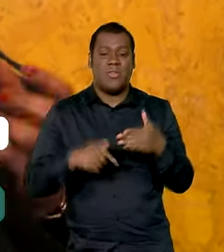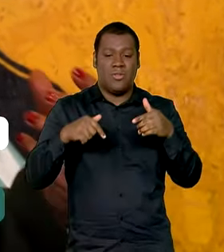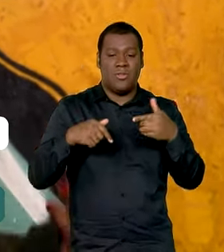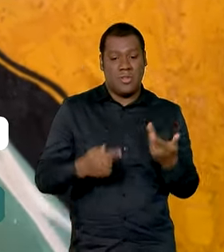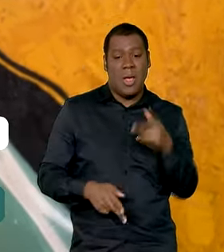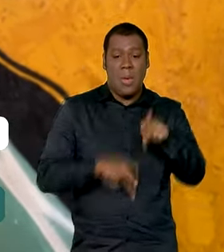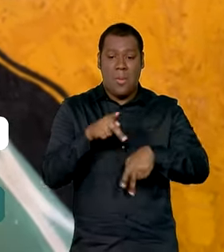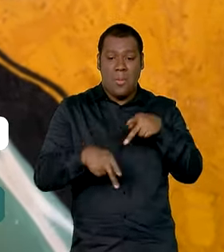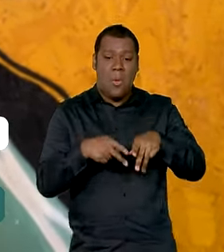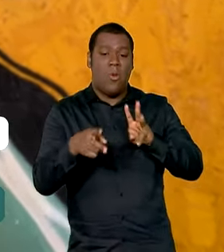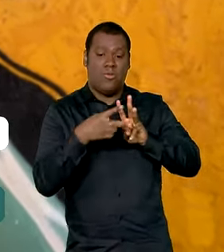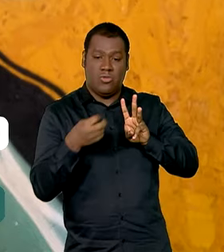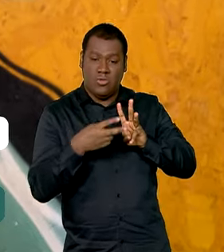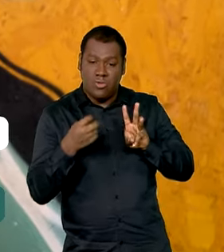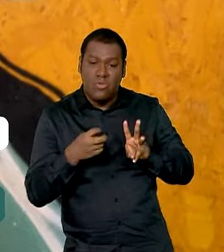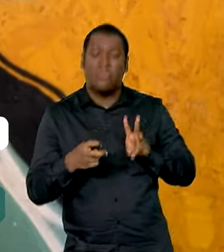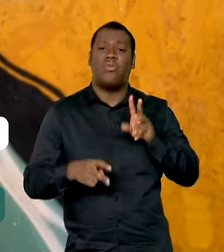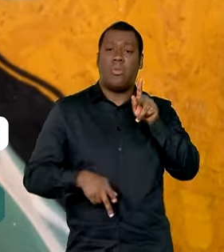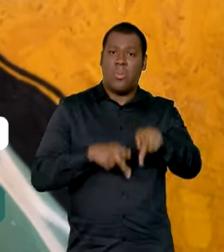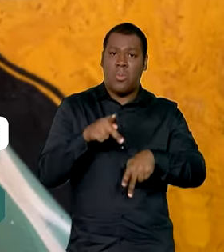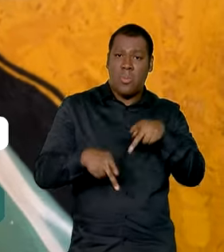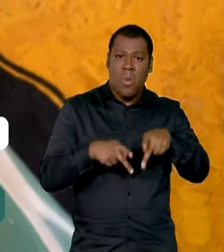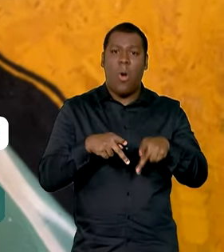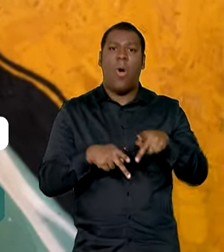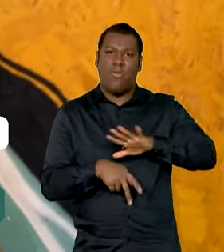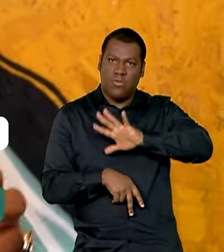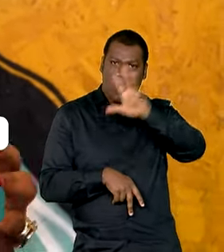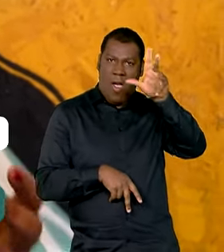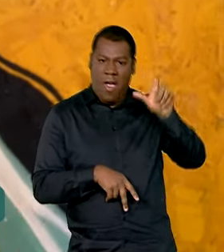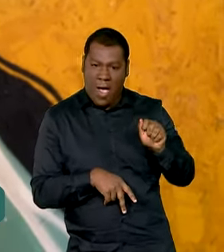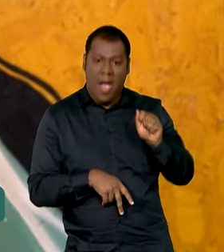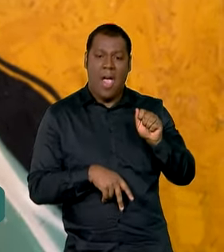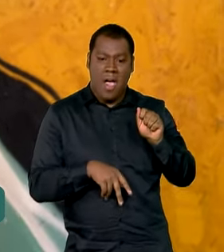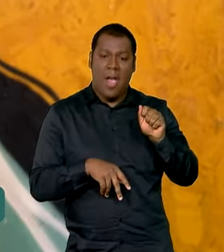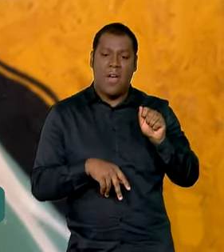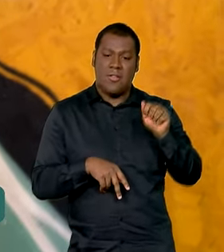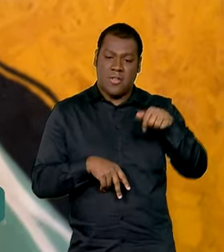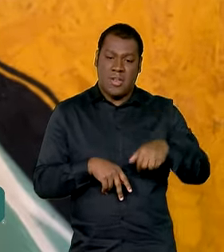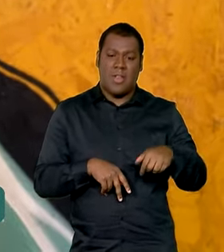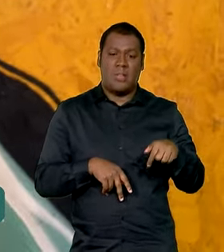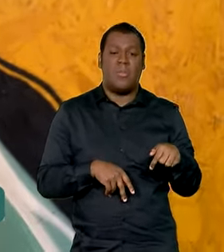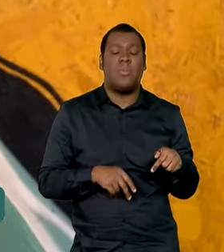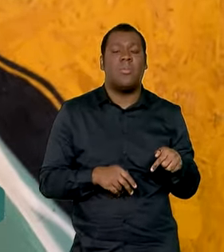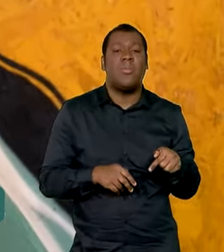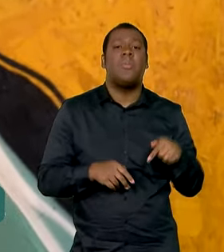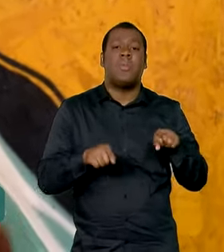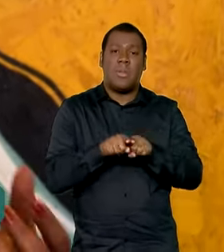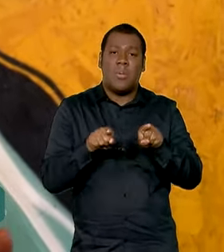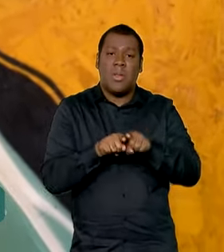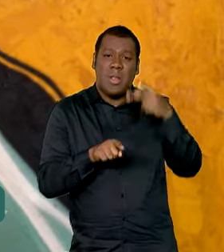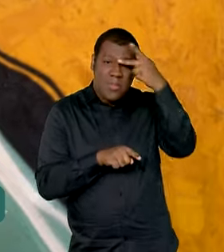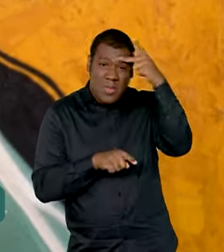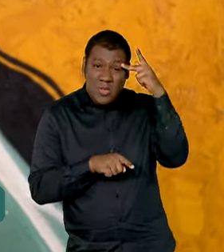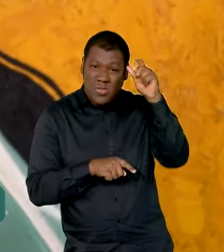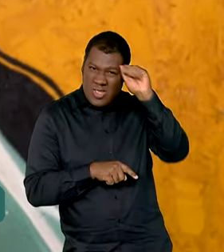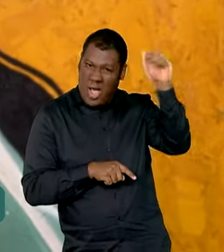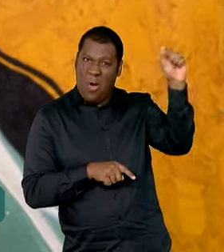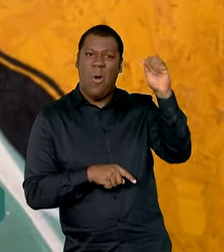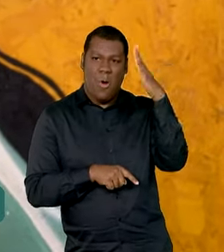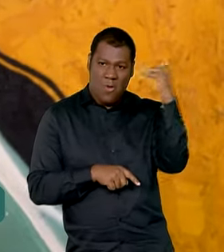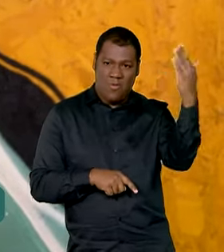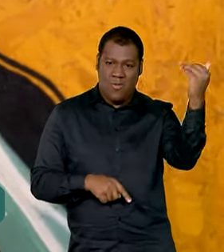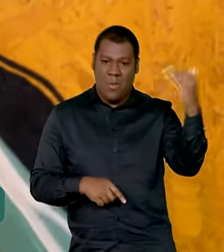povos indígenas, dos povos afro-brasileiros e de escritores já renomados, escritores e